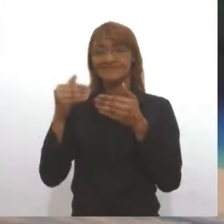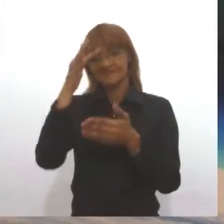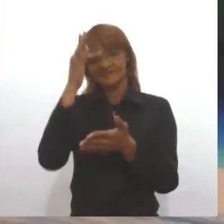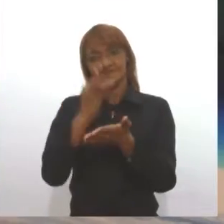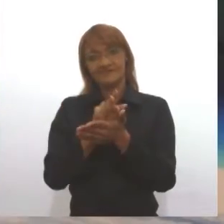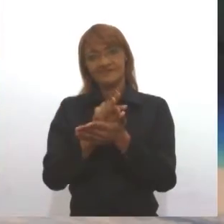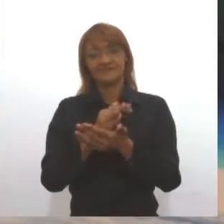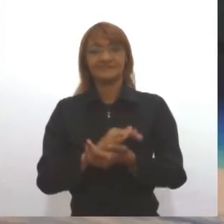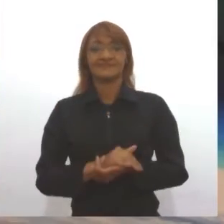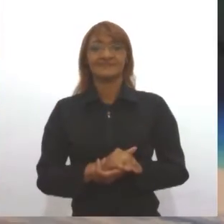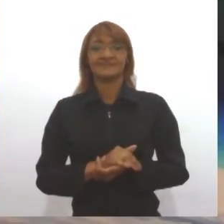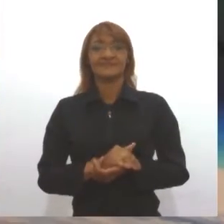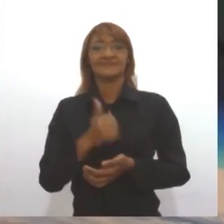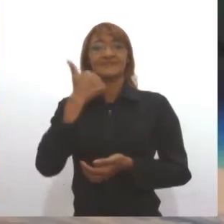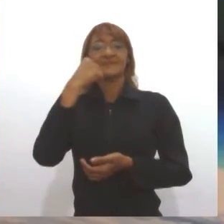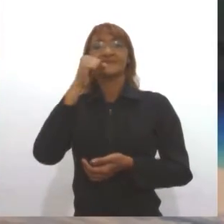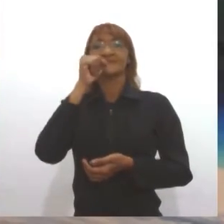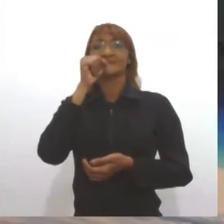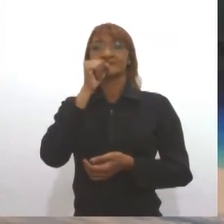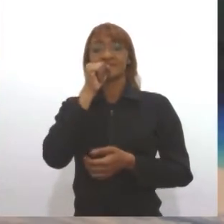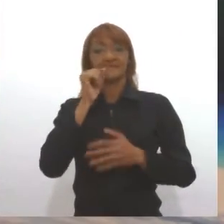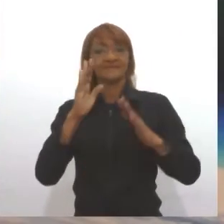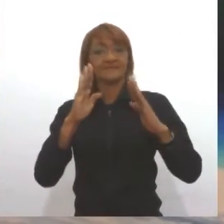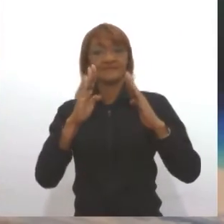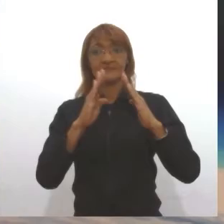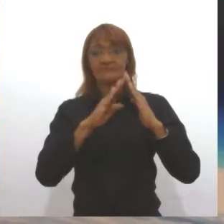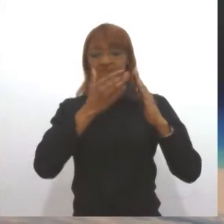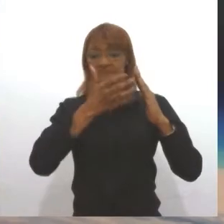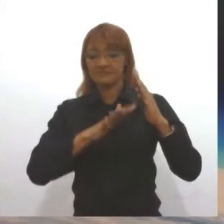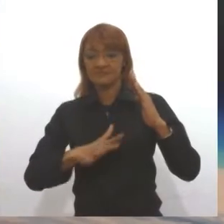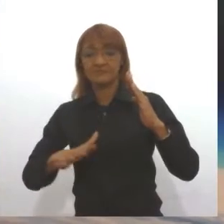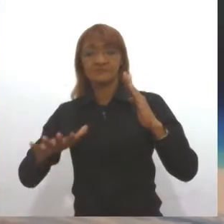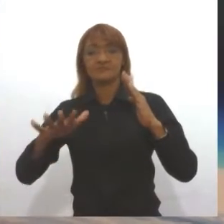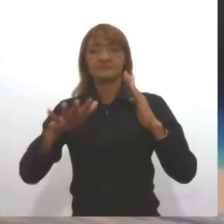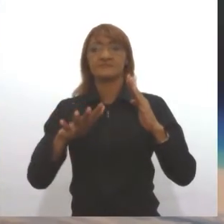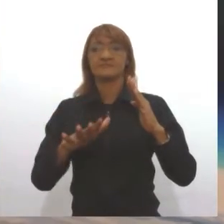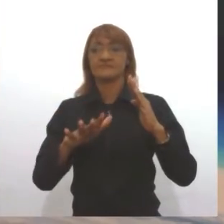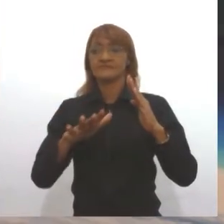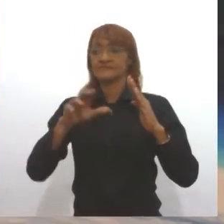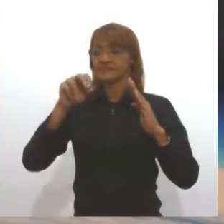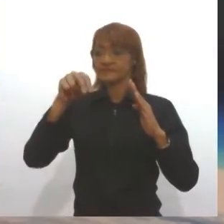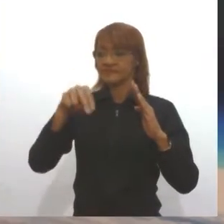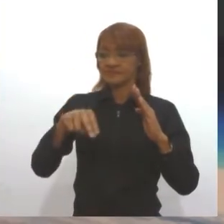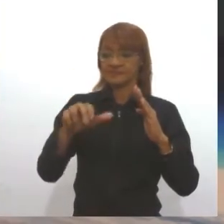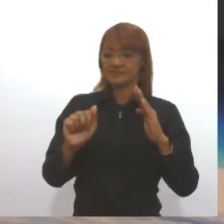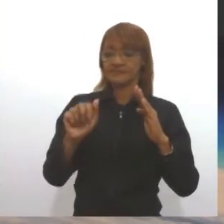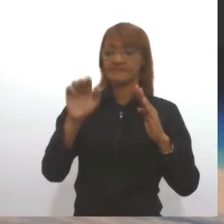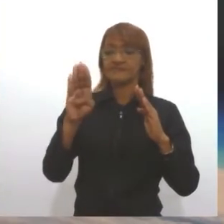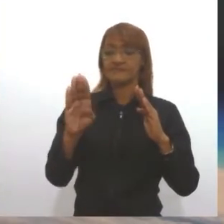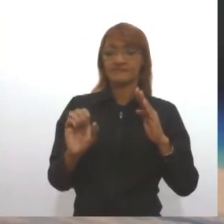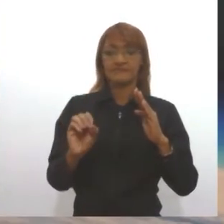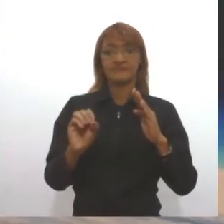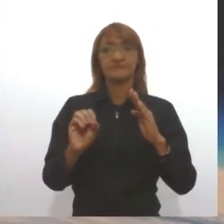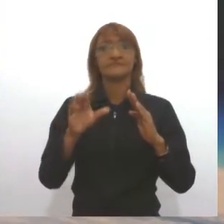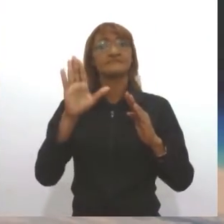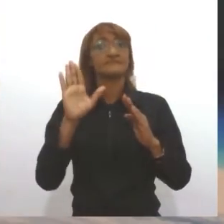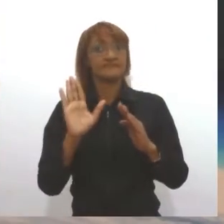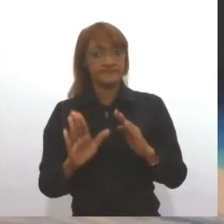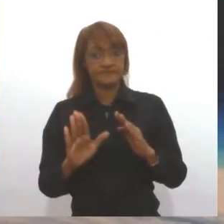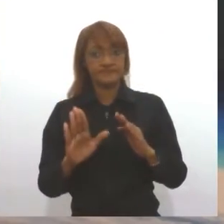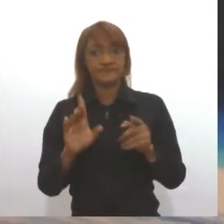Mãe Cisa é da Casa Nagô, religião milenar, surgida no Brasil antes do candomblé e da